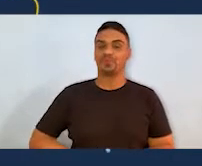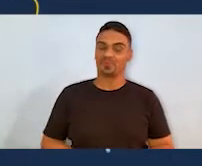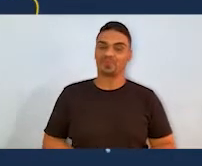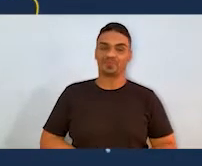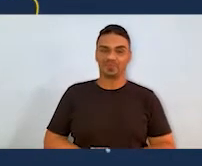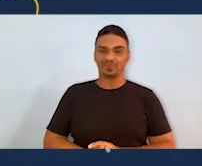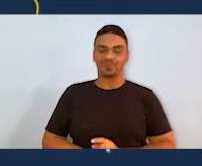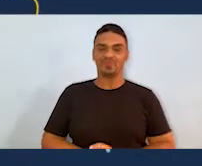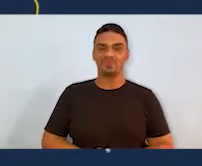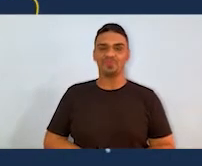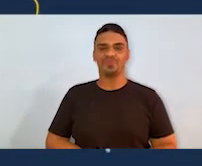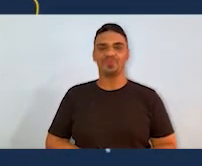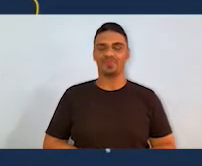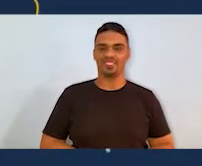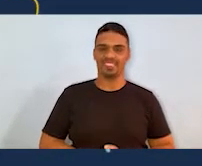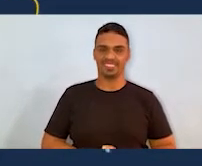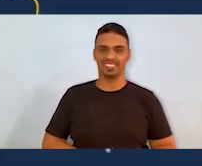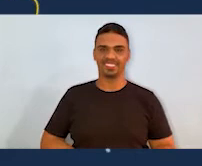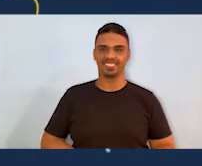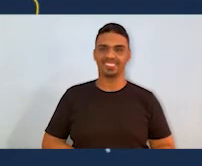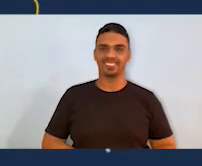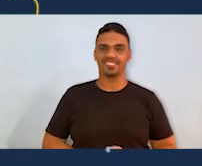quero isso.